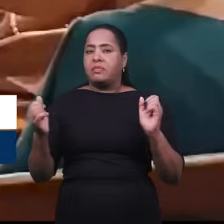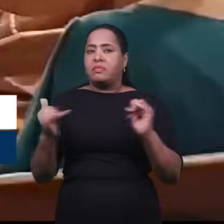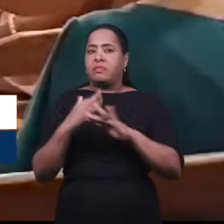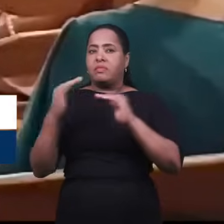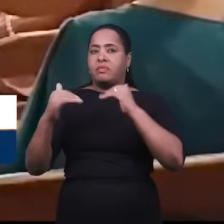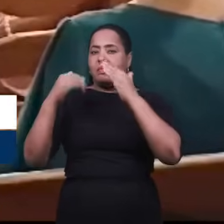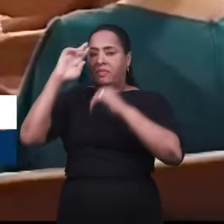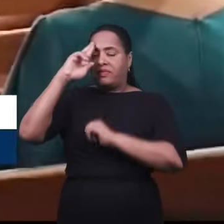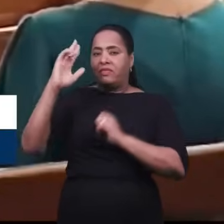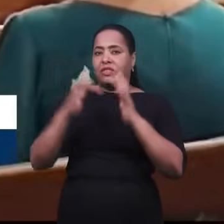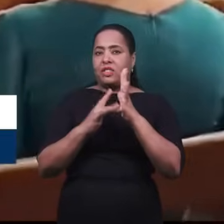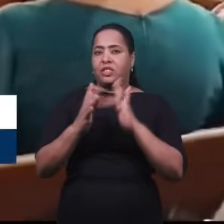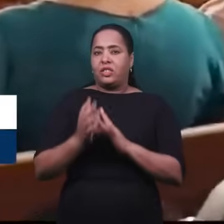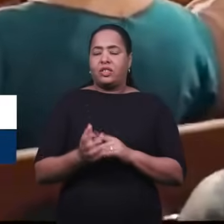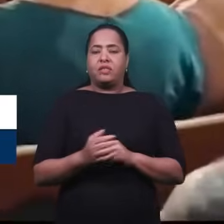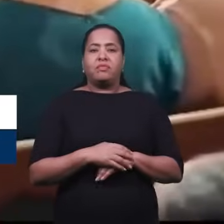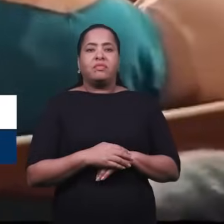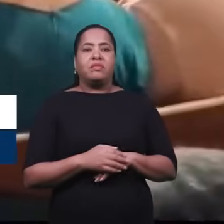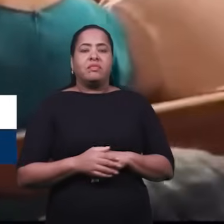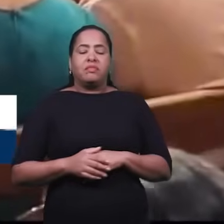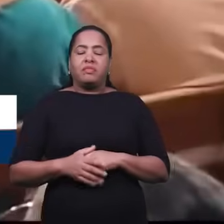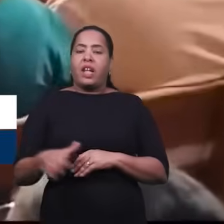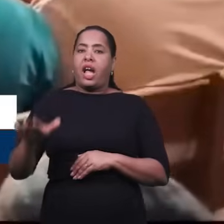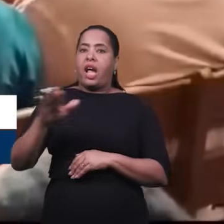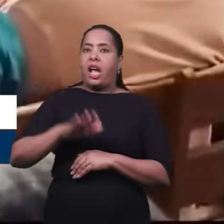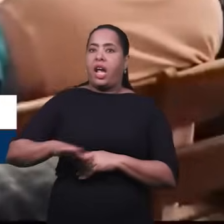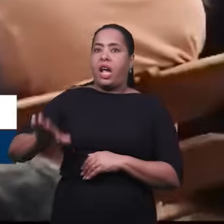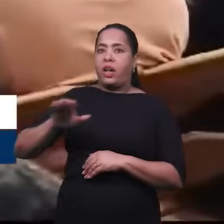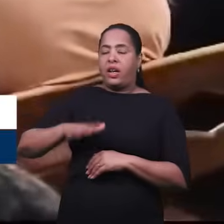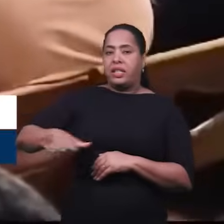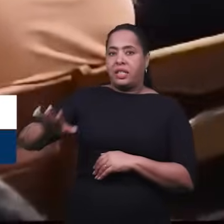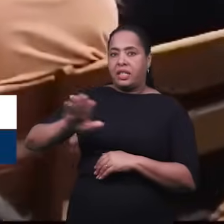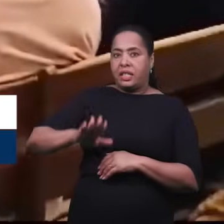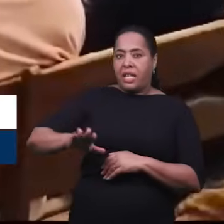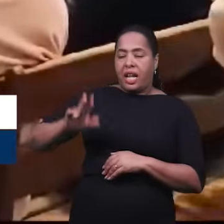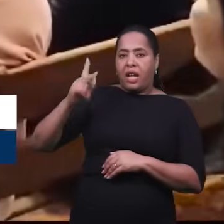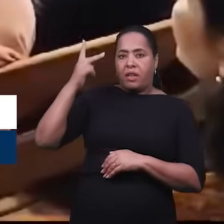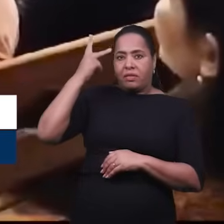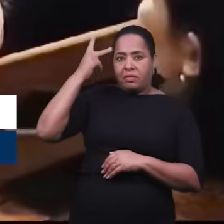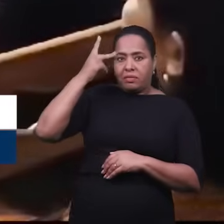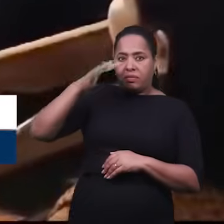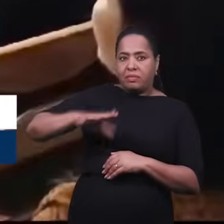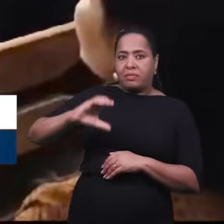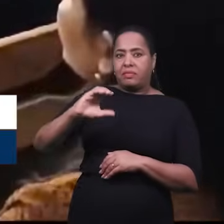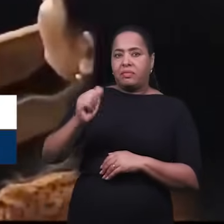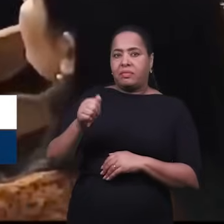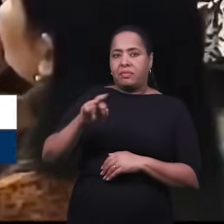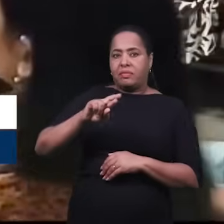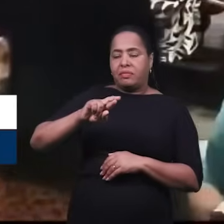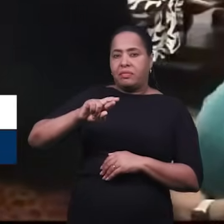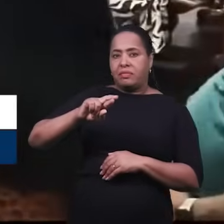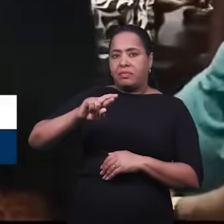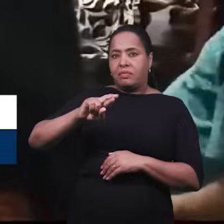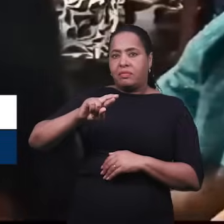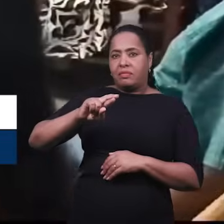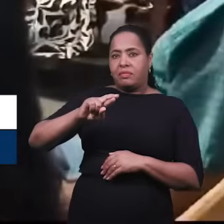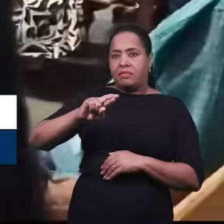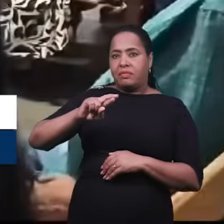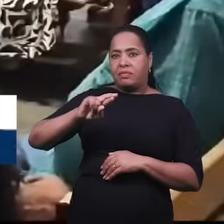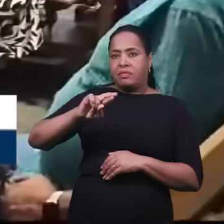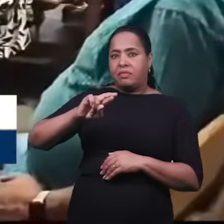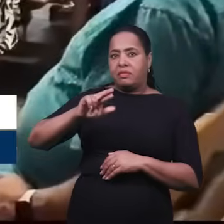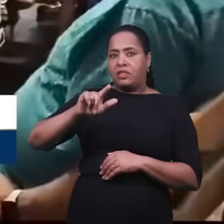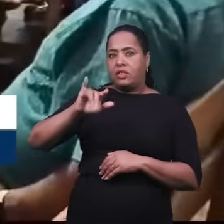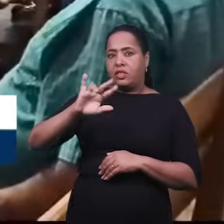Jesus. Agora vamos para a área noroeste paulista, onde na cidade de Castilho, interior de São